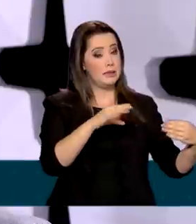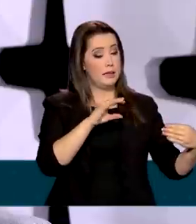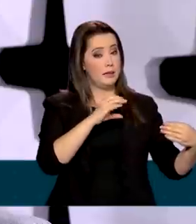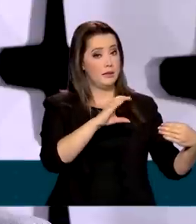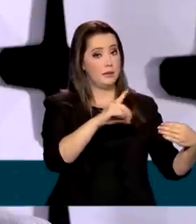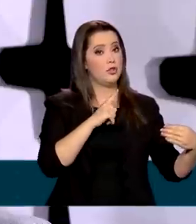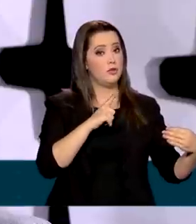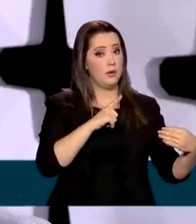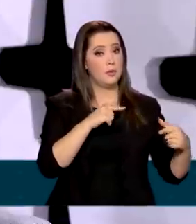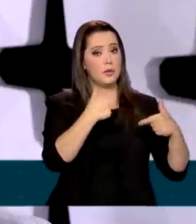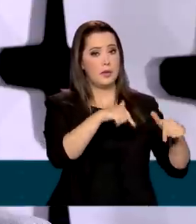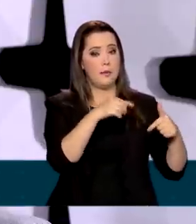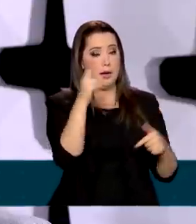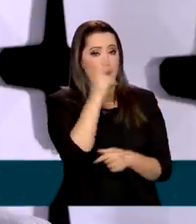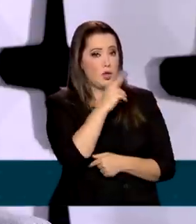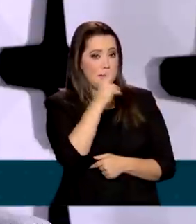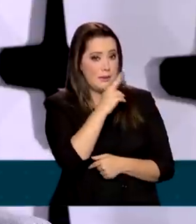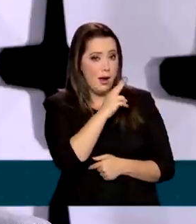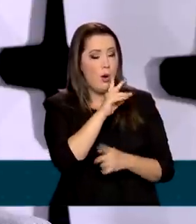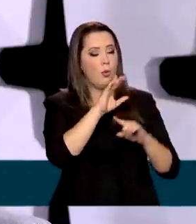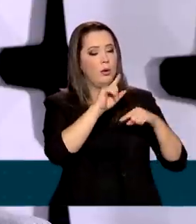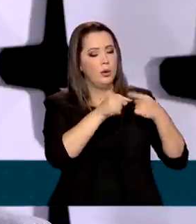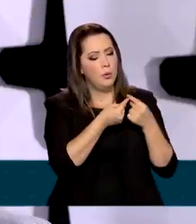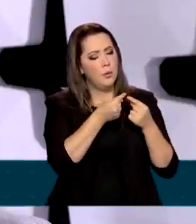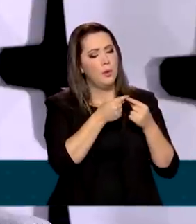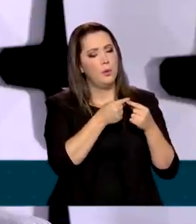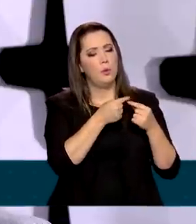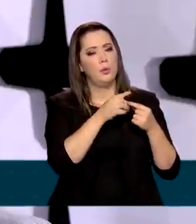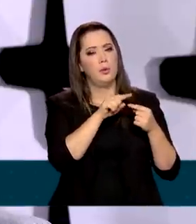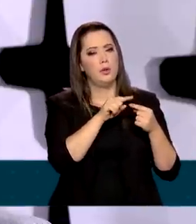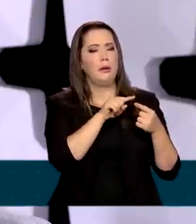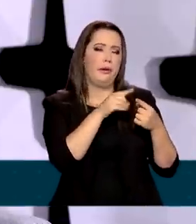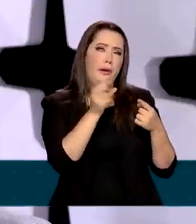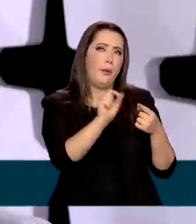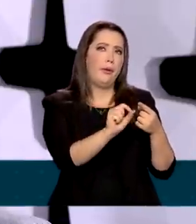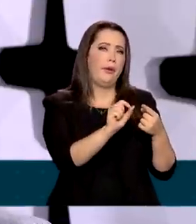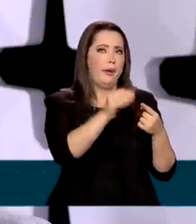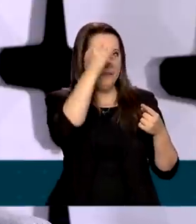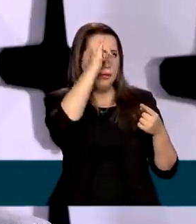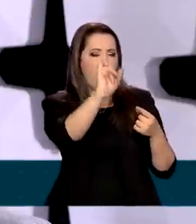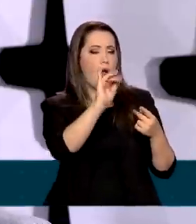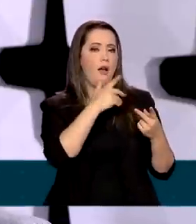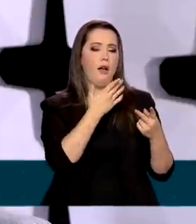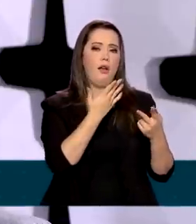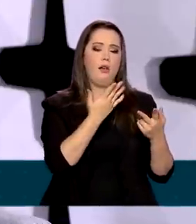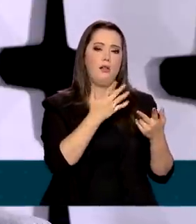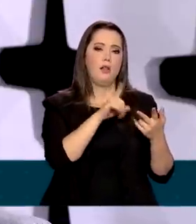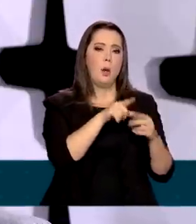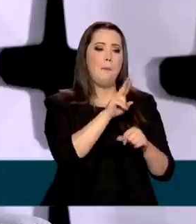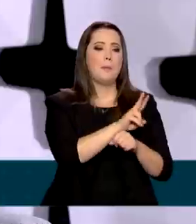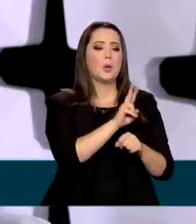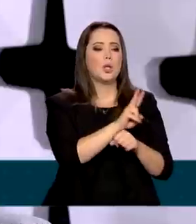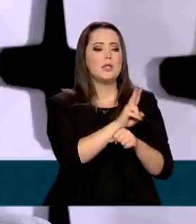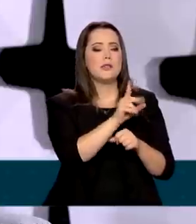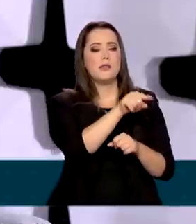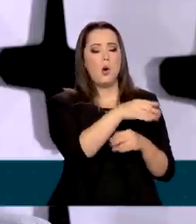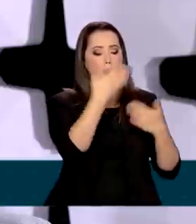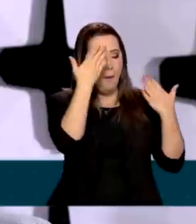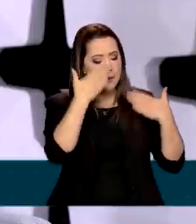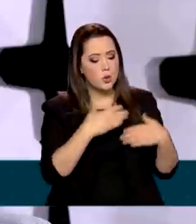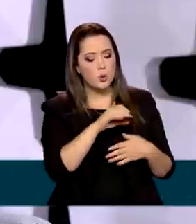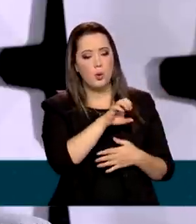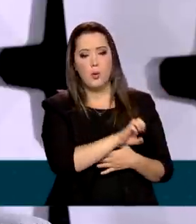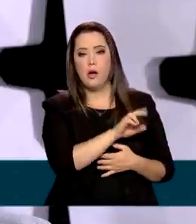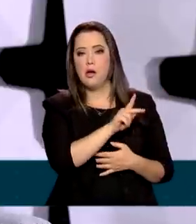emergenciais, nós trabalhamos com desenvolvimento de prevenção, como desde proteção individual até proteção